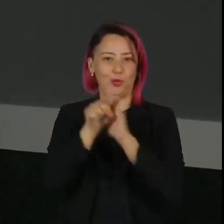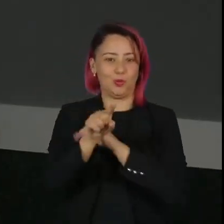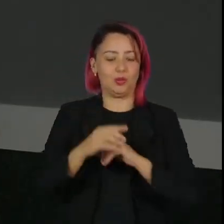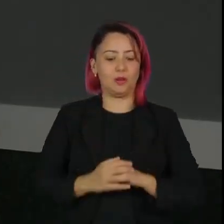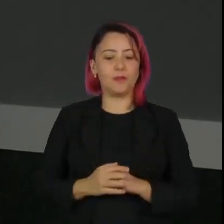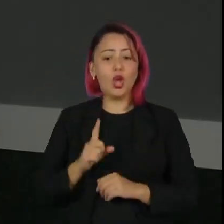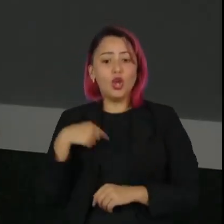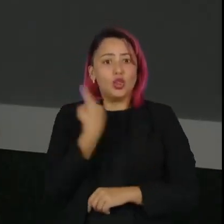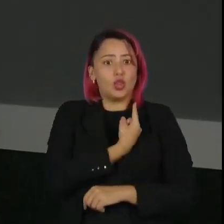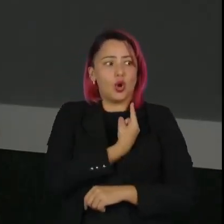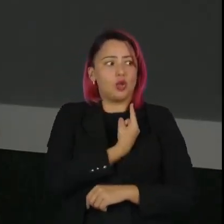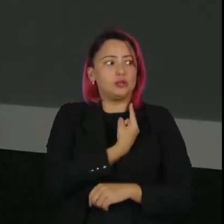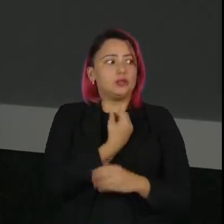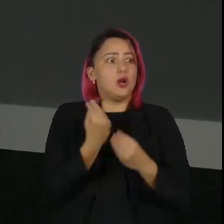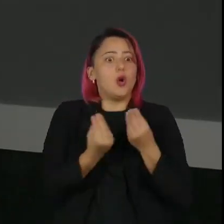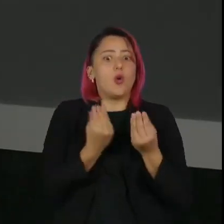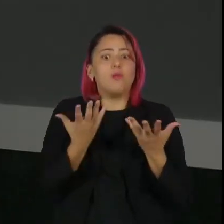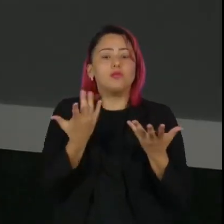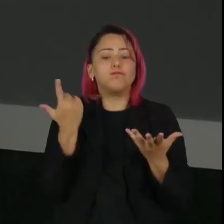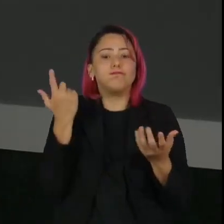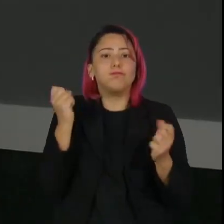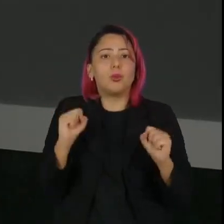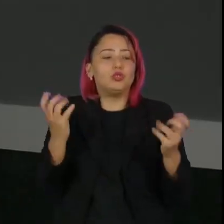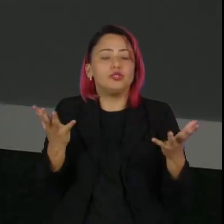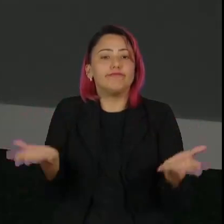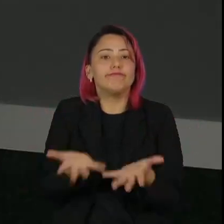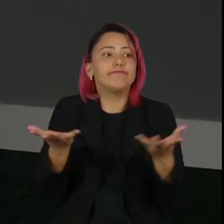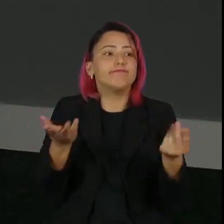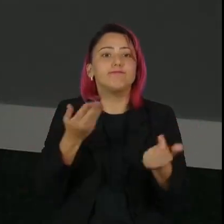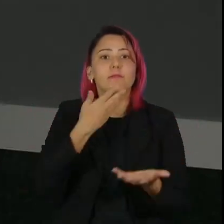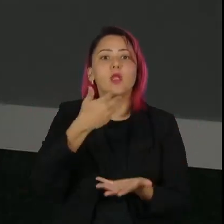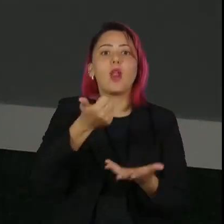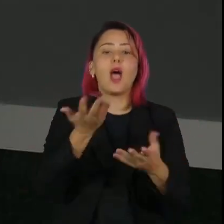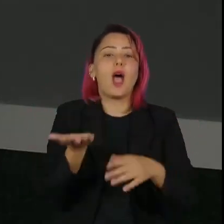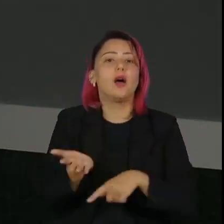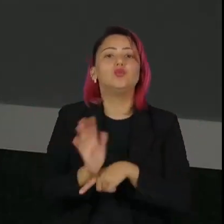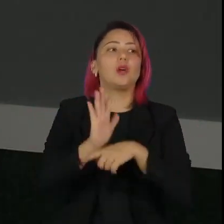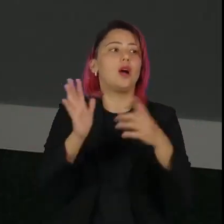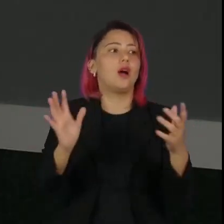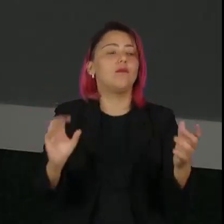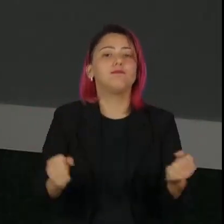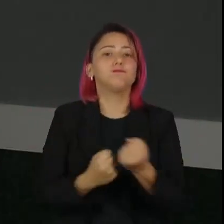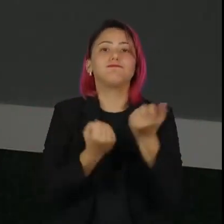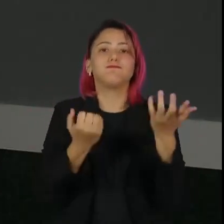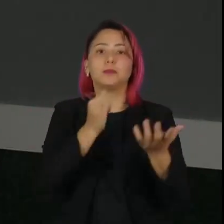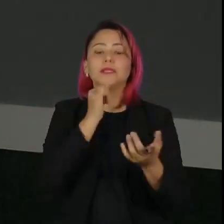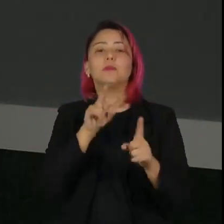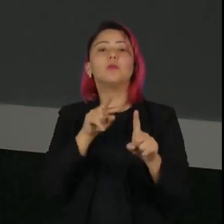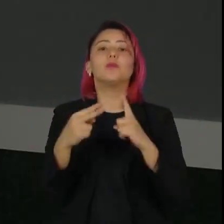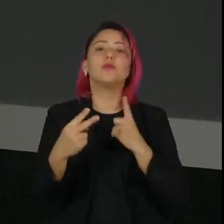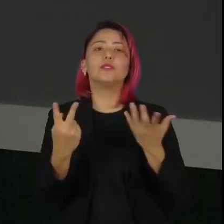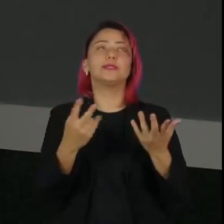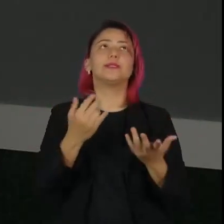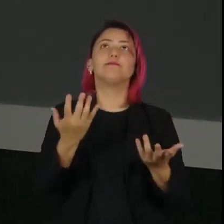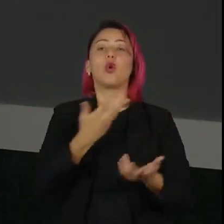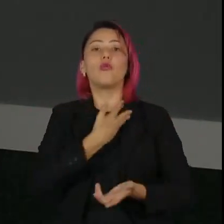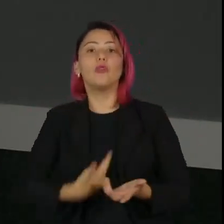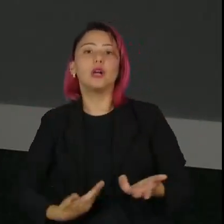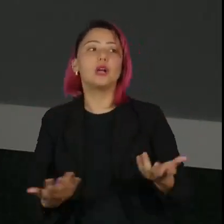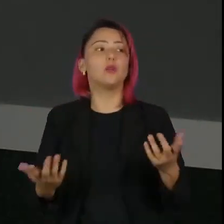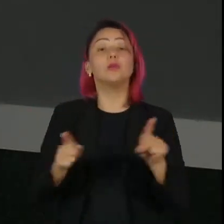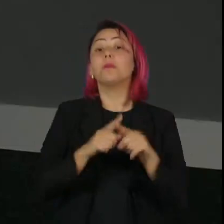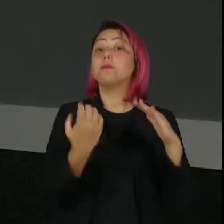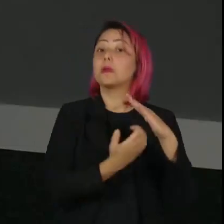pode contribuir para a superação desse problema? Tanto do ponto de vista do governo e das